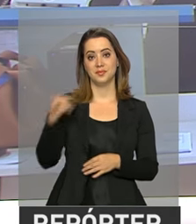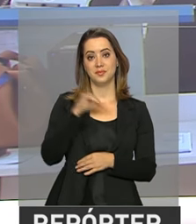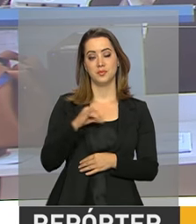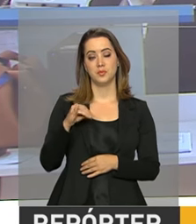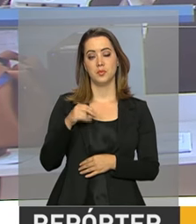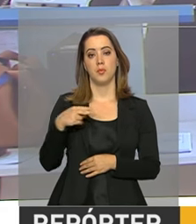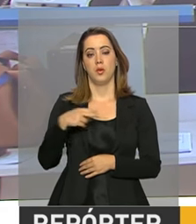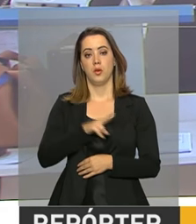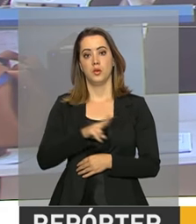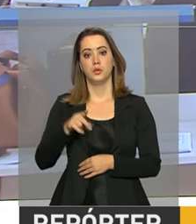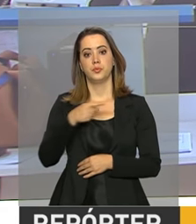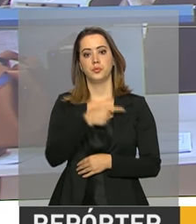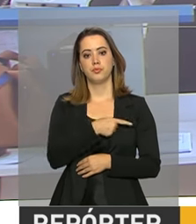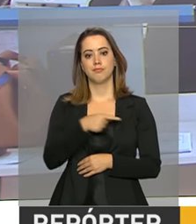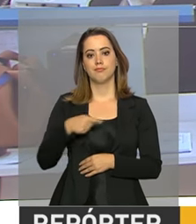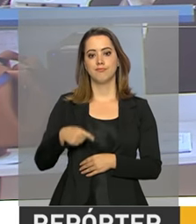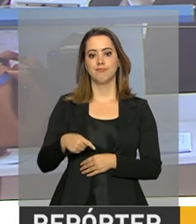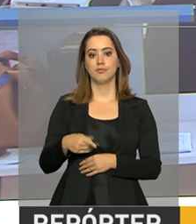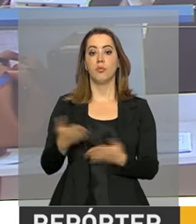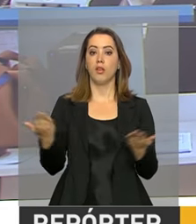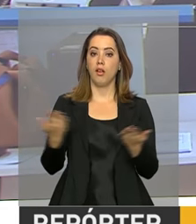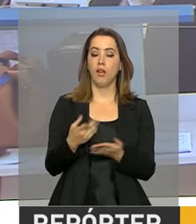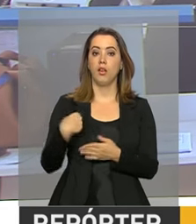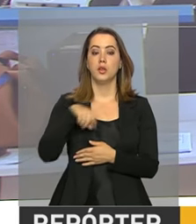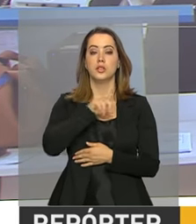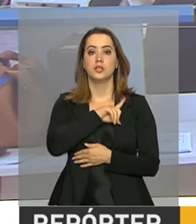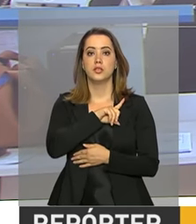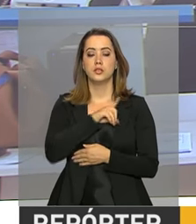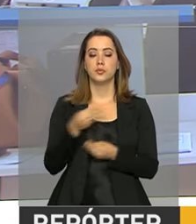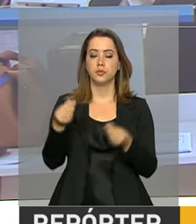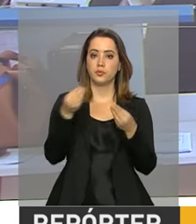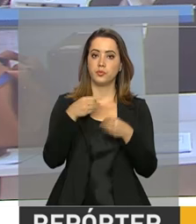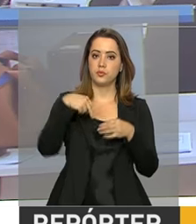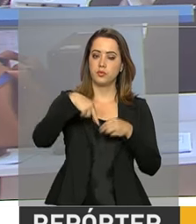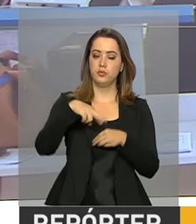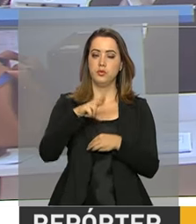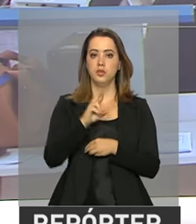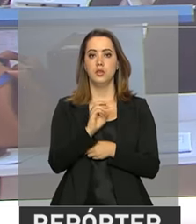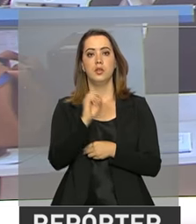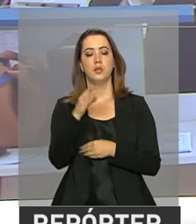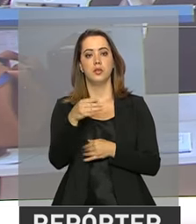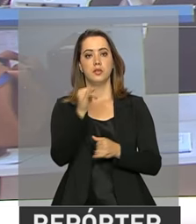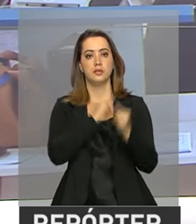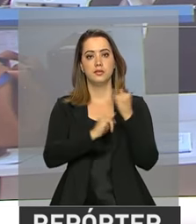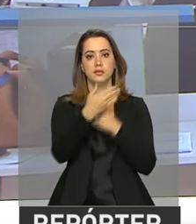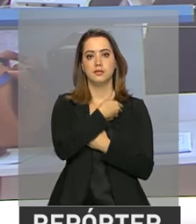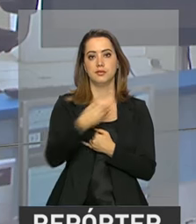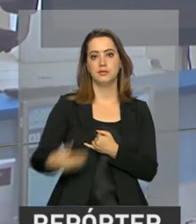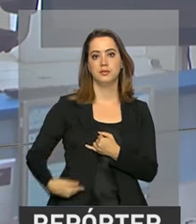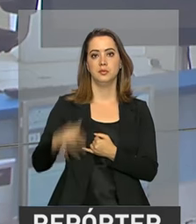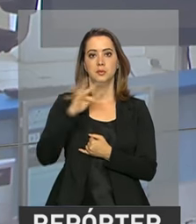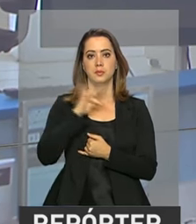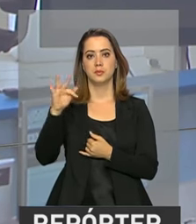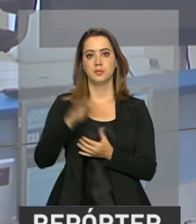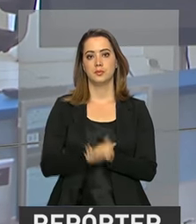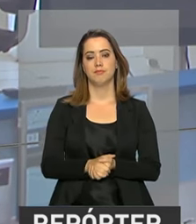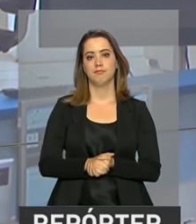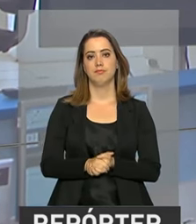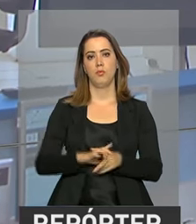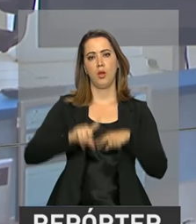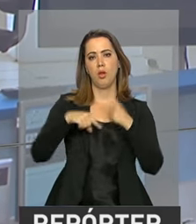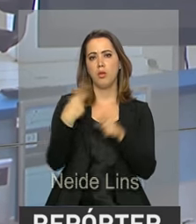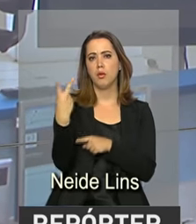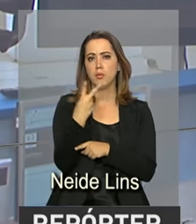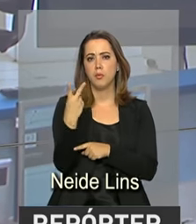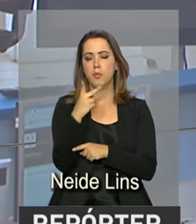Olá, eu sou José Luiz Filho e a partir de agora trago para você aqui no Repórter NBR as notícias do governo federal. Depois de